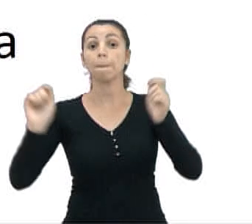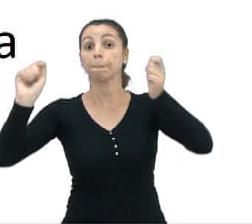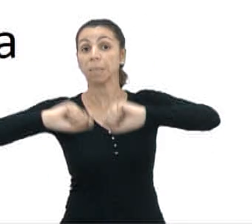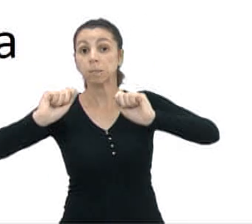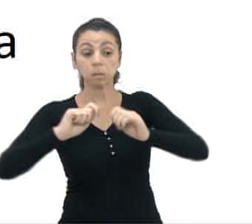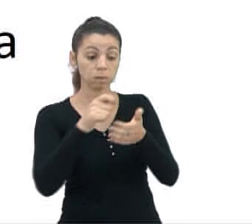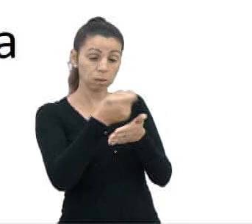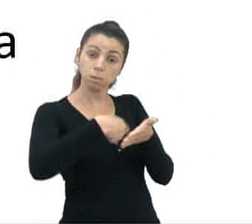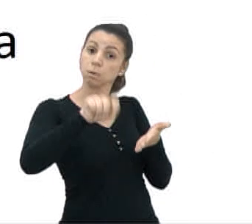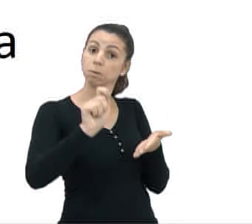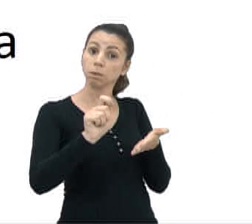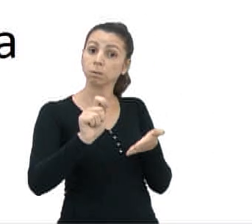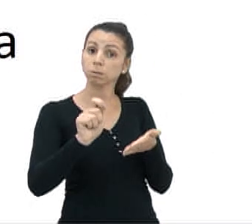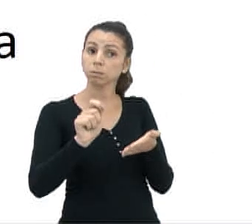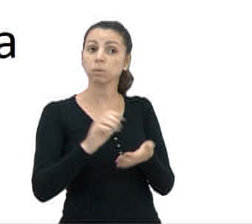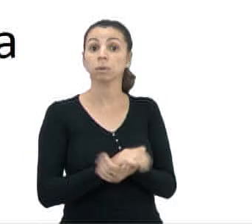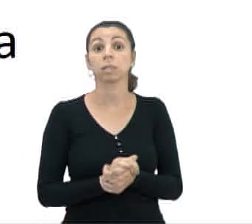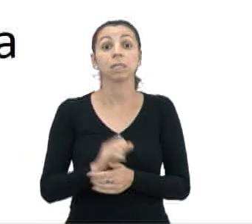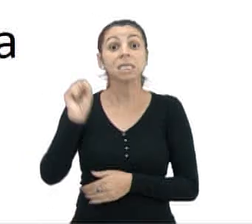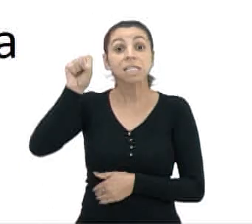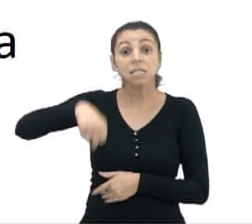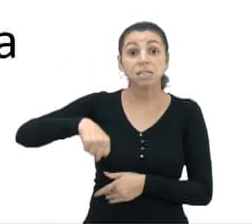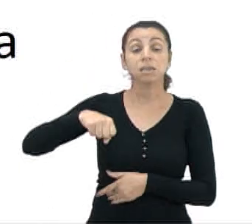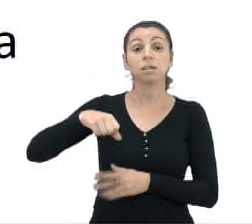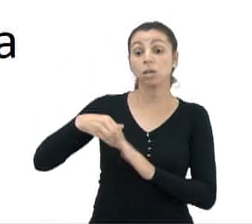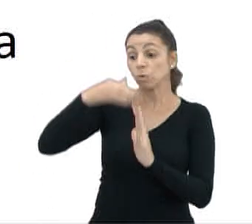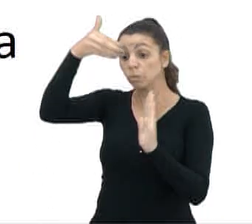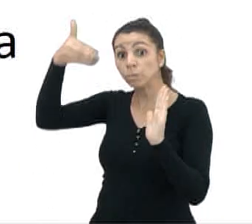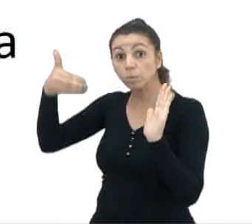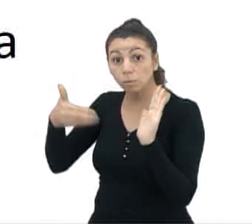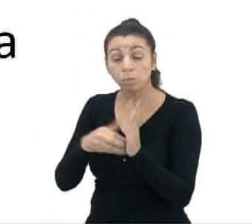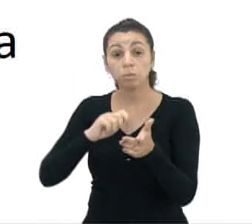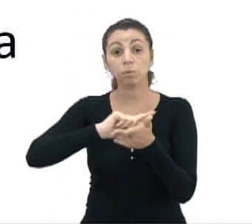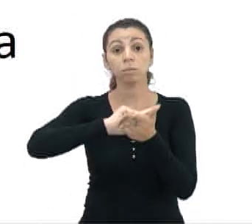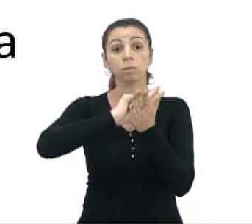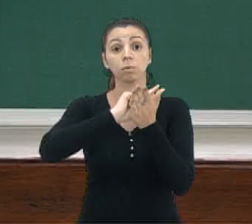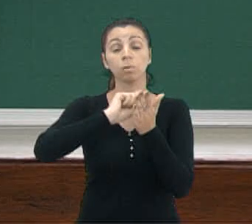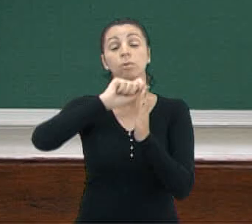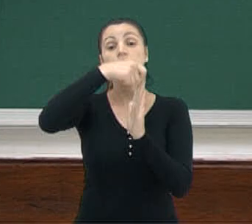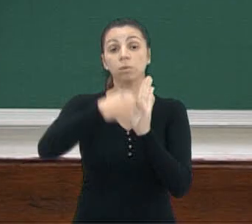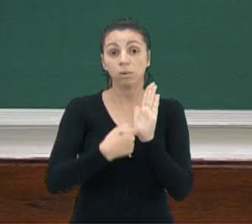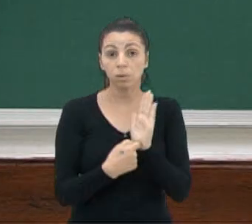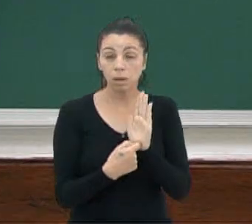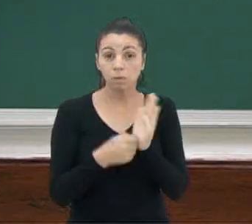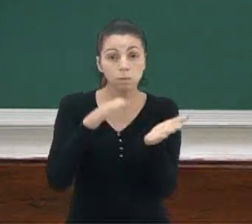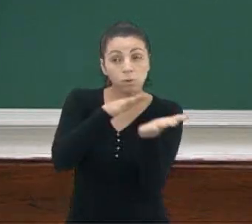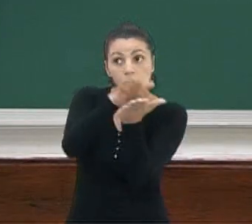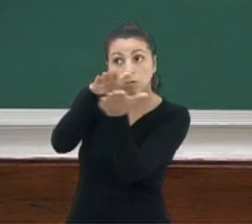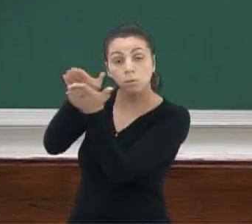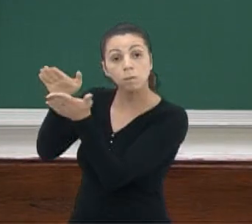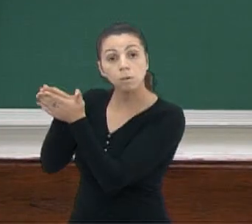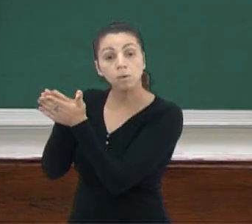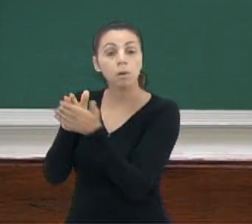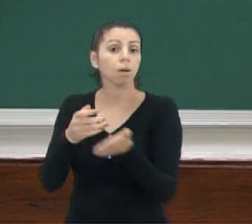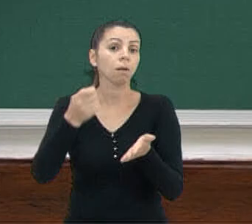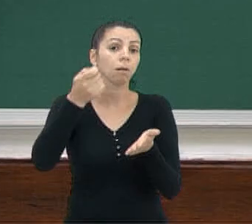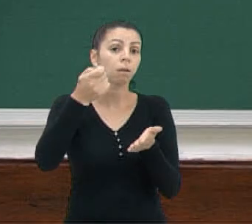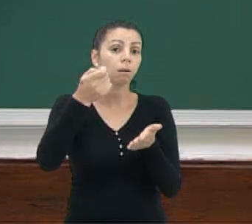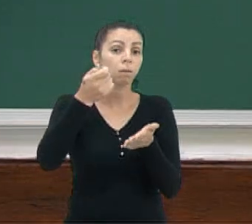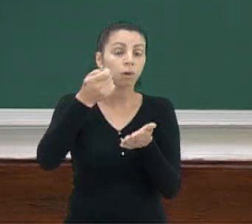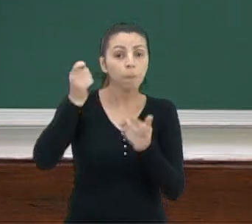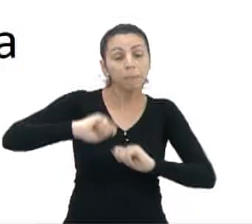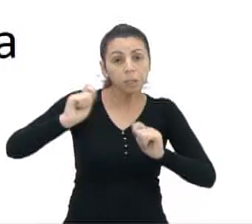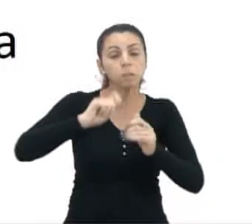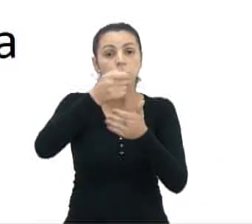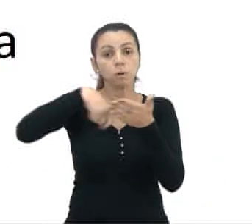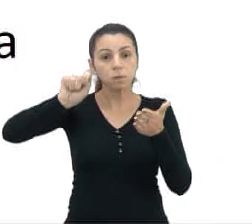assinado? Sim, porque todo texto que eu vou colocar para publicar, eu tenho que assinar? Sim, pois